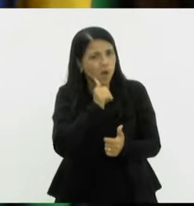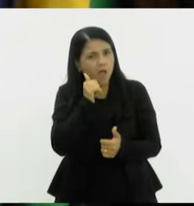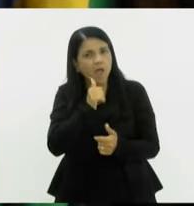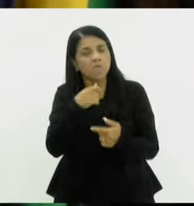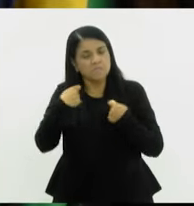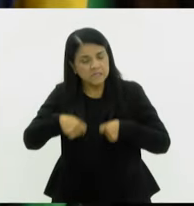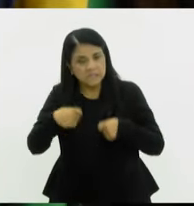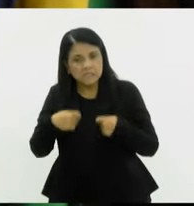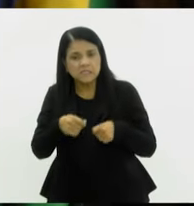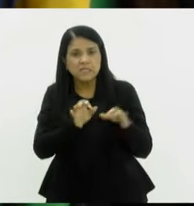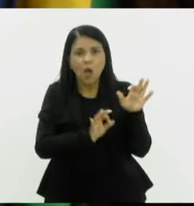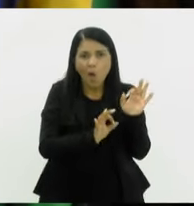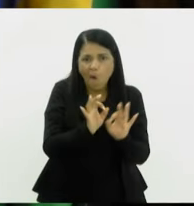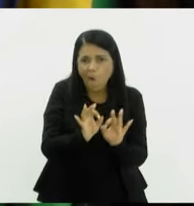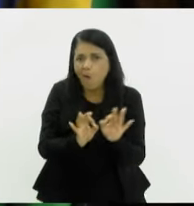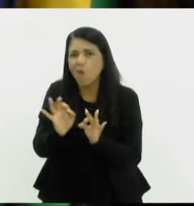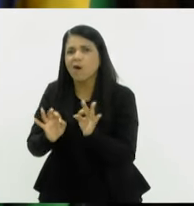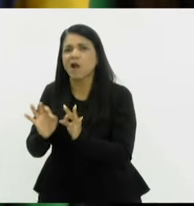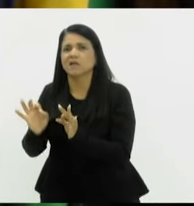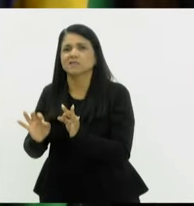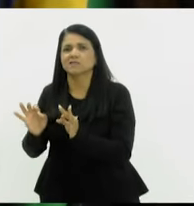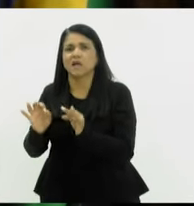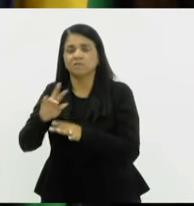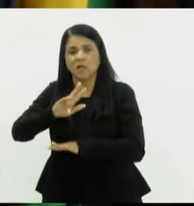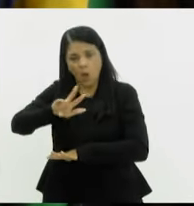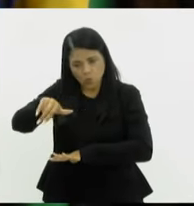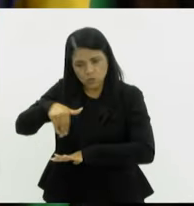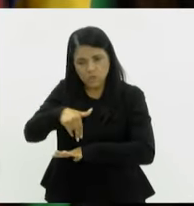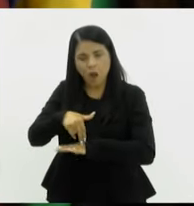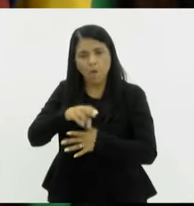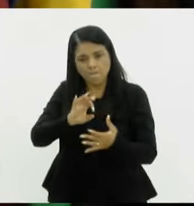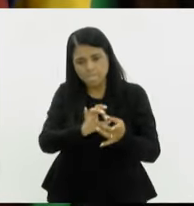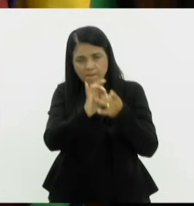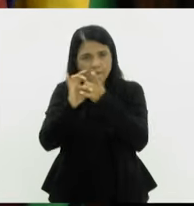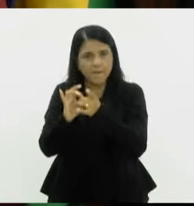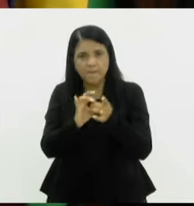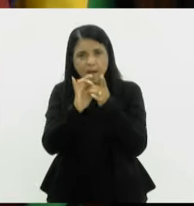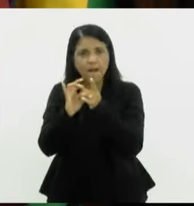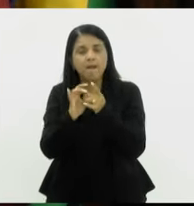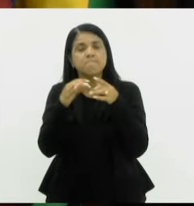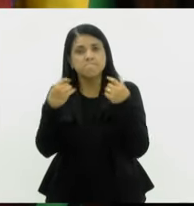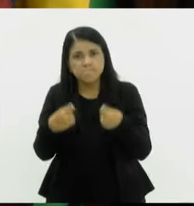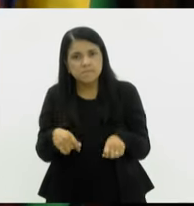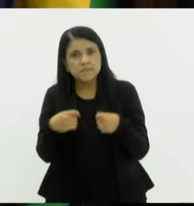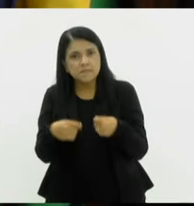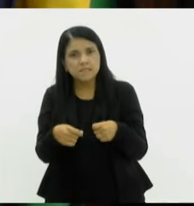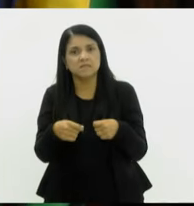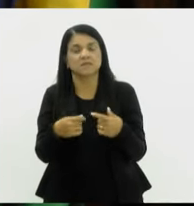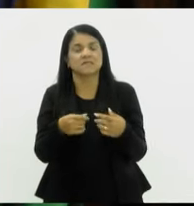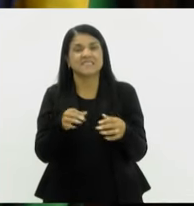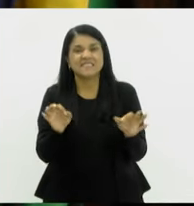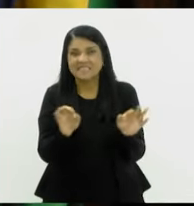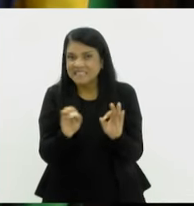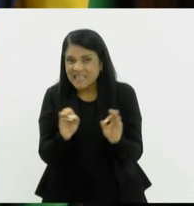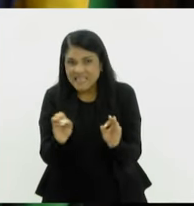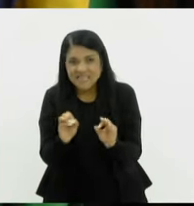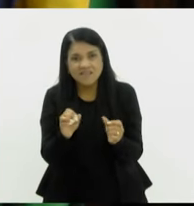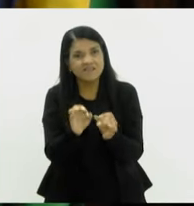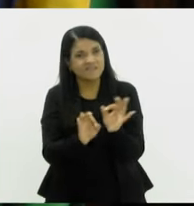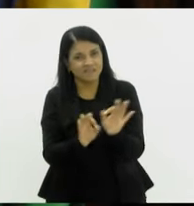realmente organizada na União Porque sem essa organização dificilmente